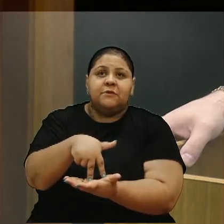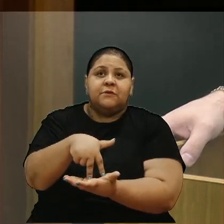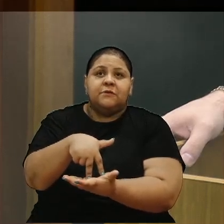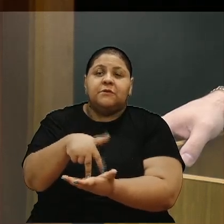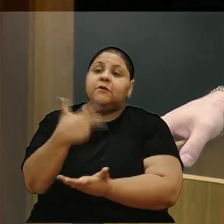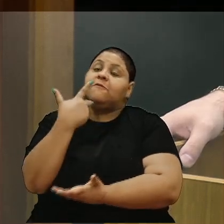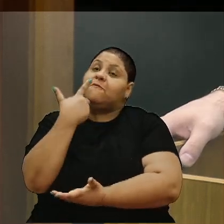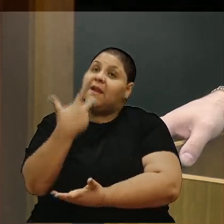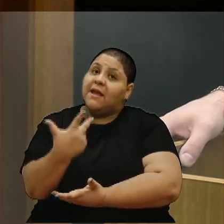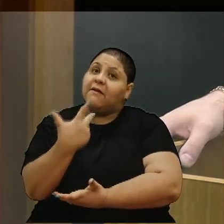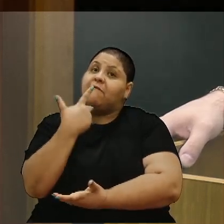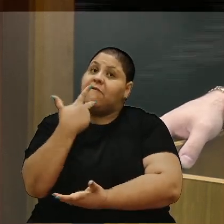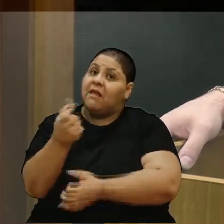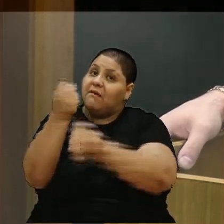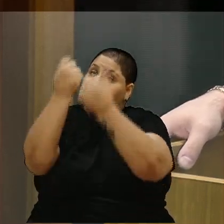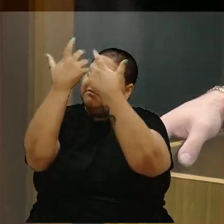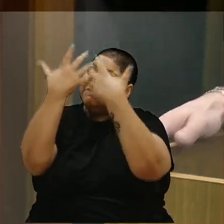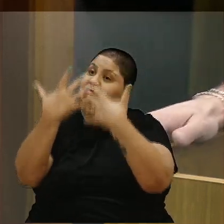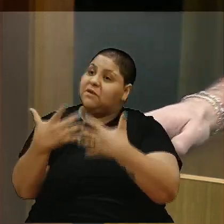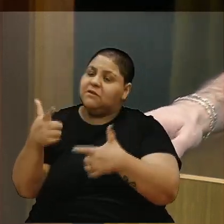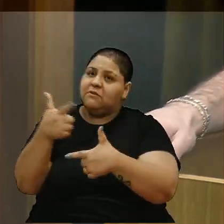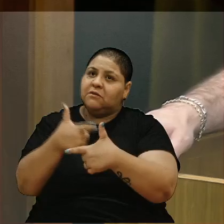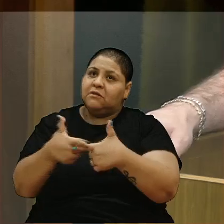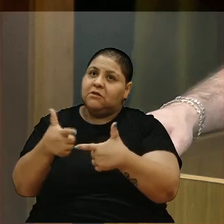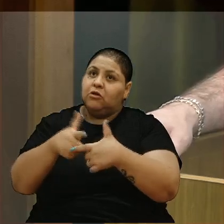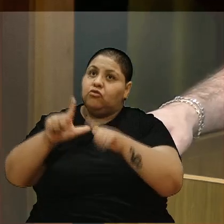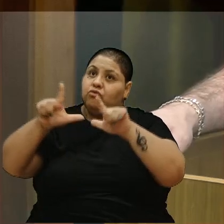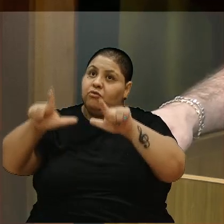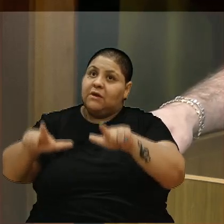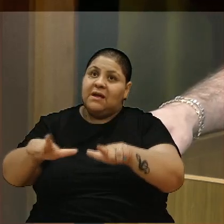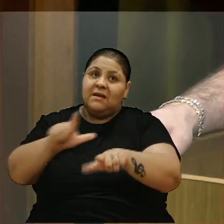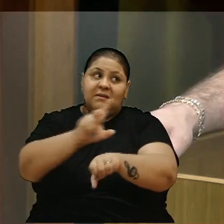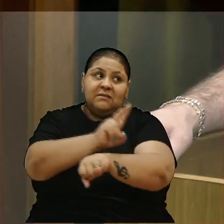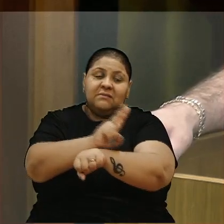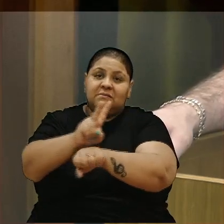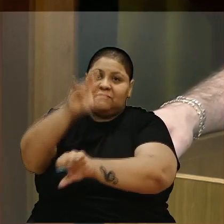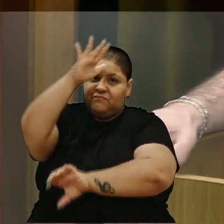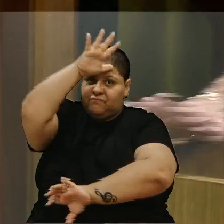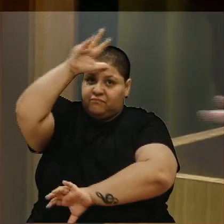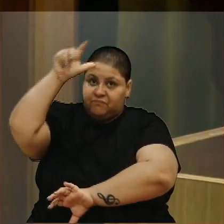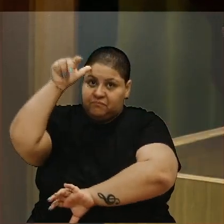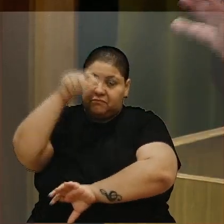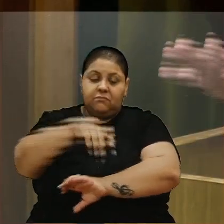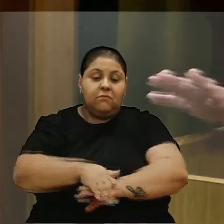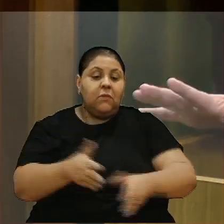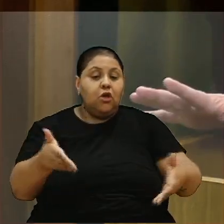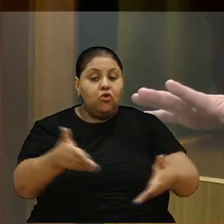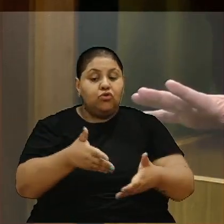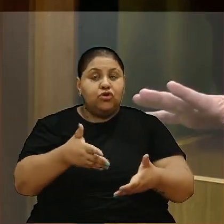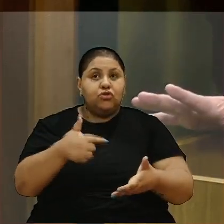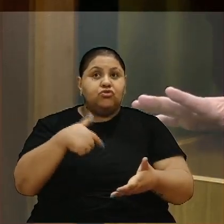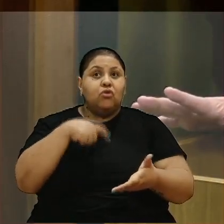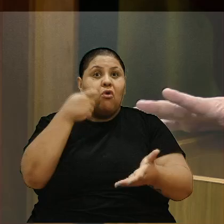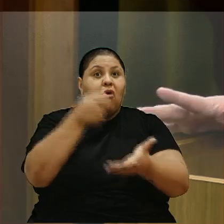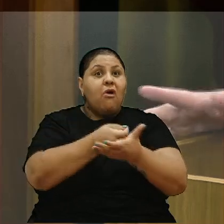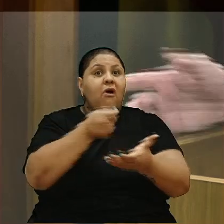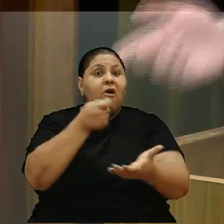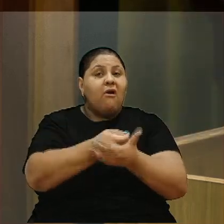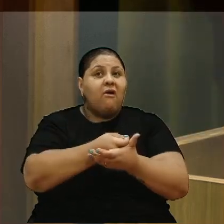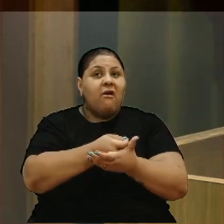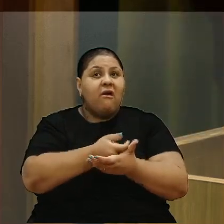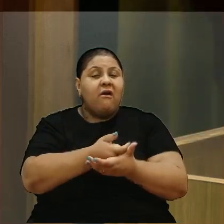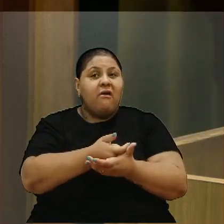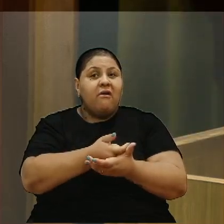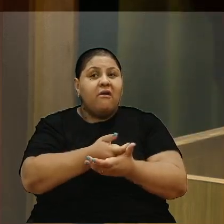e falei e expus o problema da sede da Guarda Municipal. E aqui eu sou obrigado a fazer uma justiça,